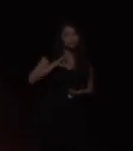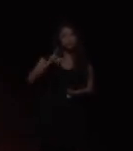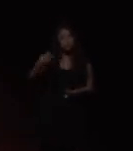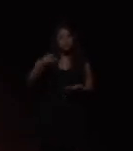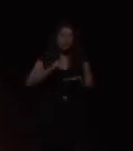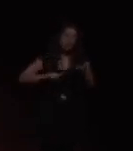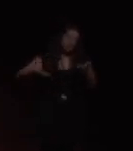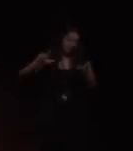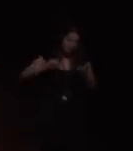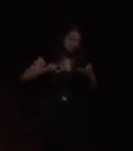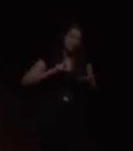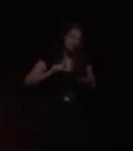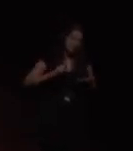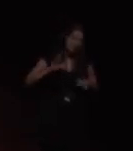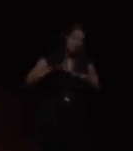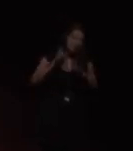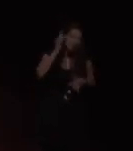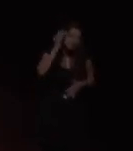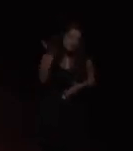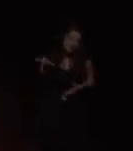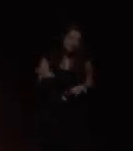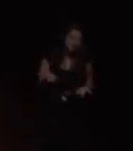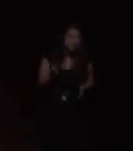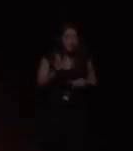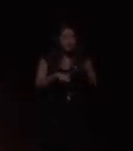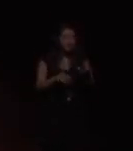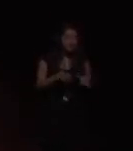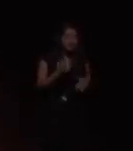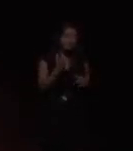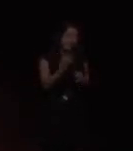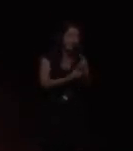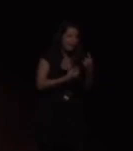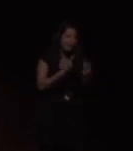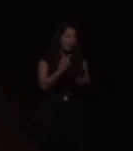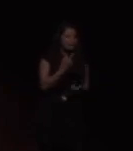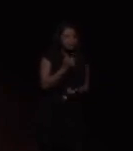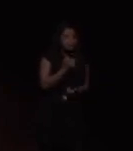muita facilidade, às vezes nem sempre, se pensamos em um bebê.